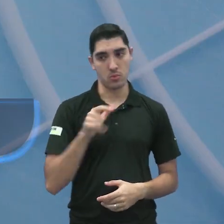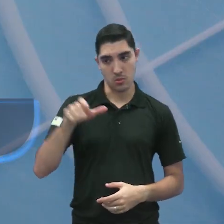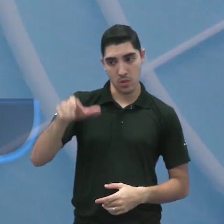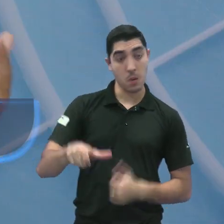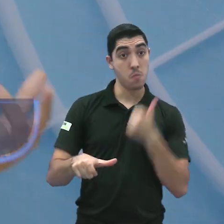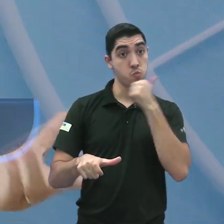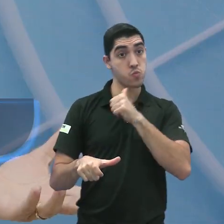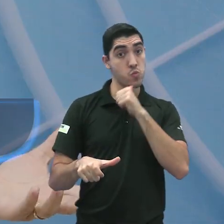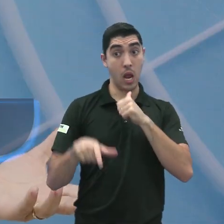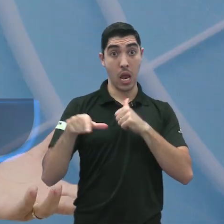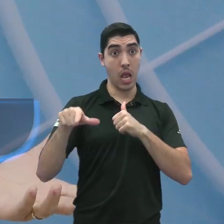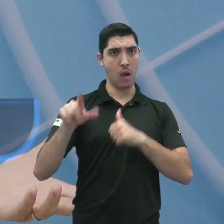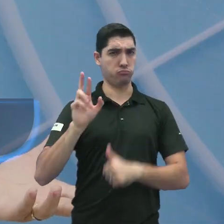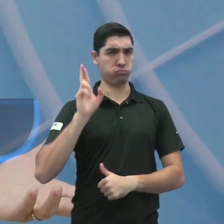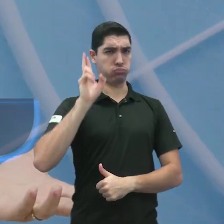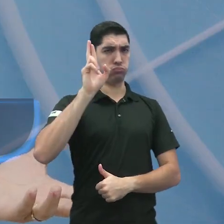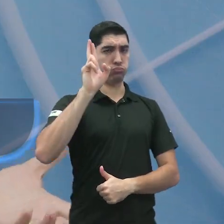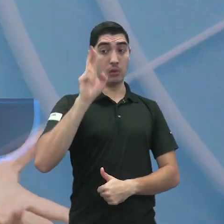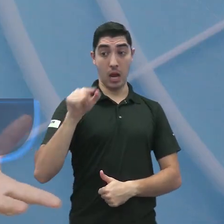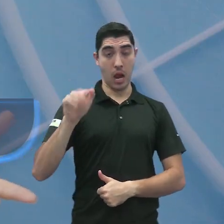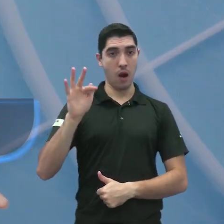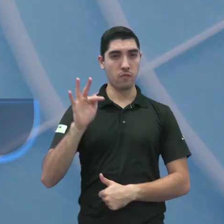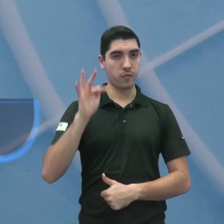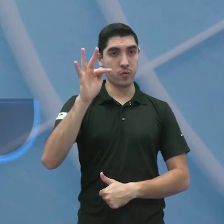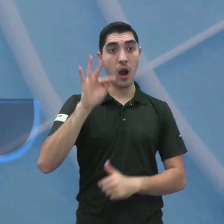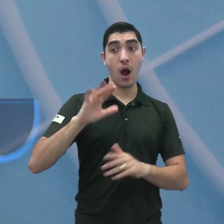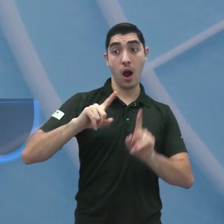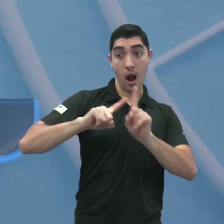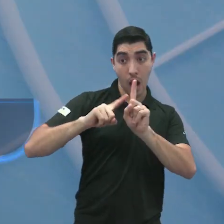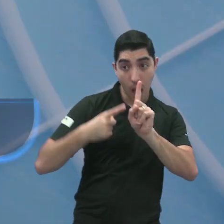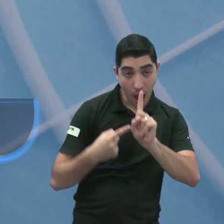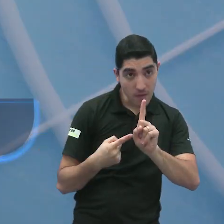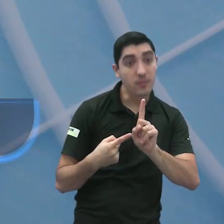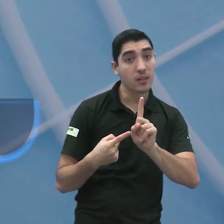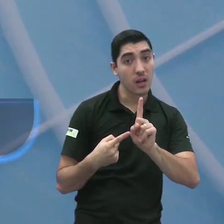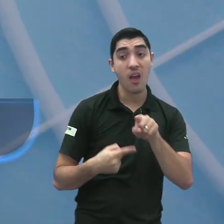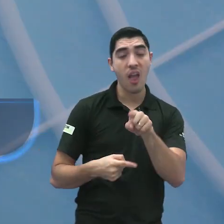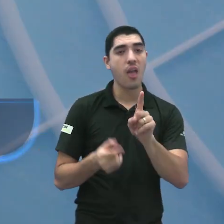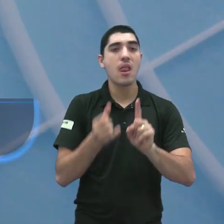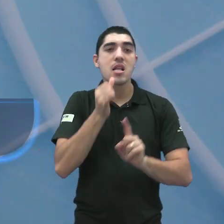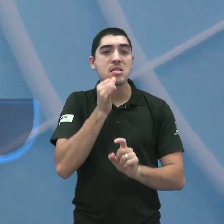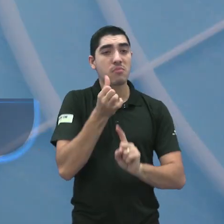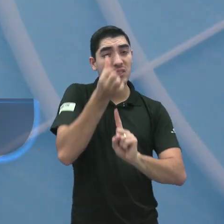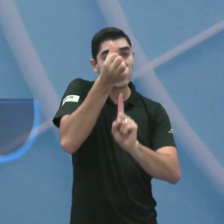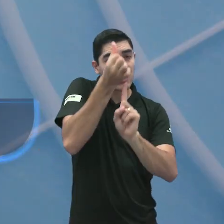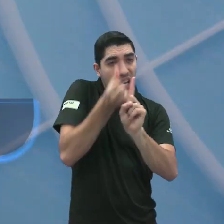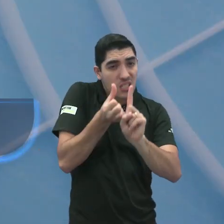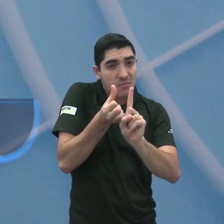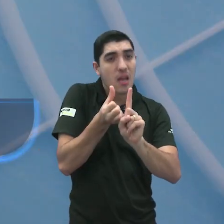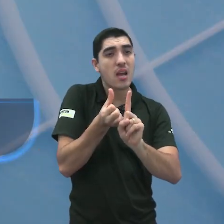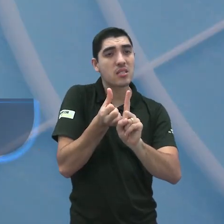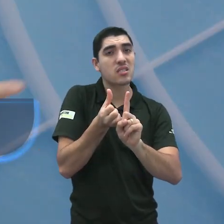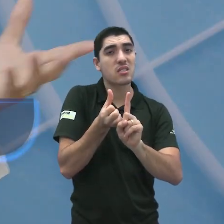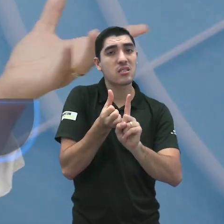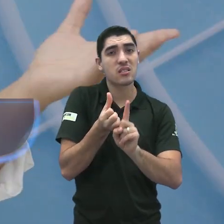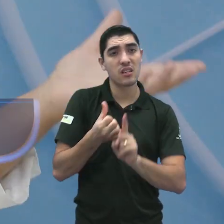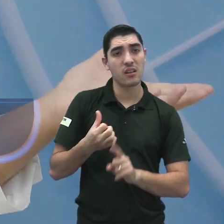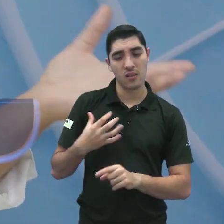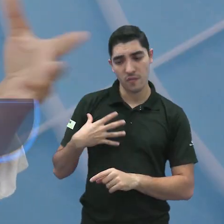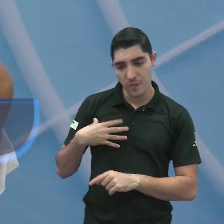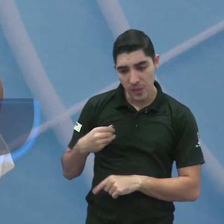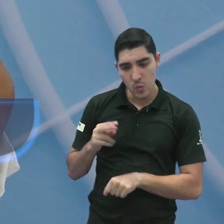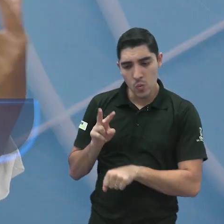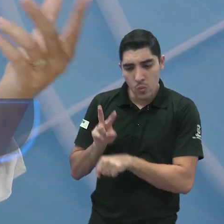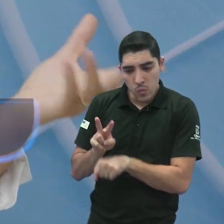se eu coloco uma mulher num cargo de posição, ela vai ficar grávida e ela vai ficar ali 6 meses